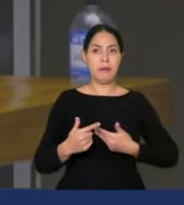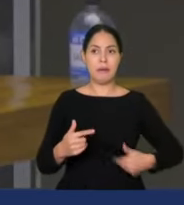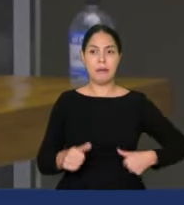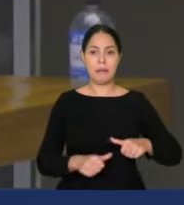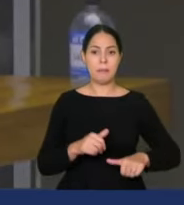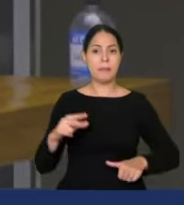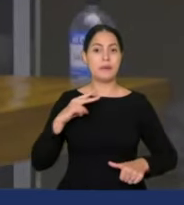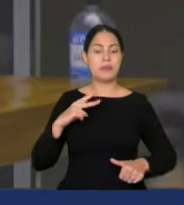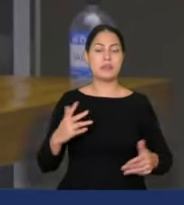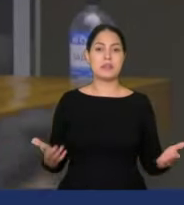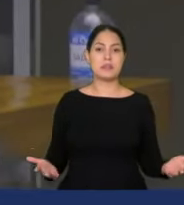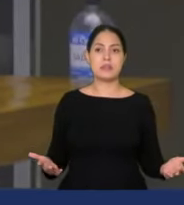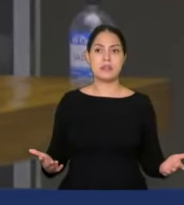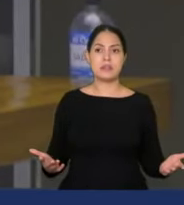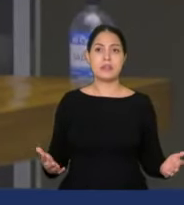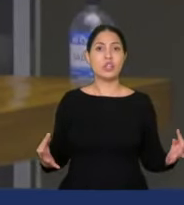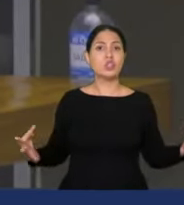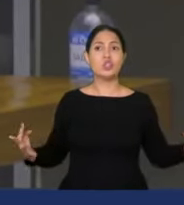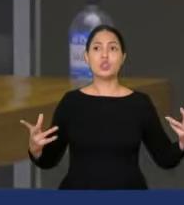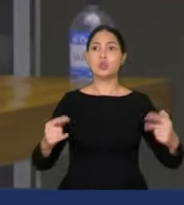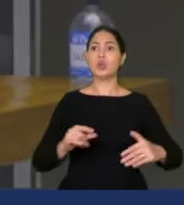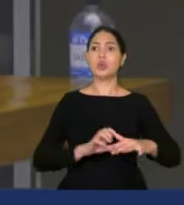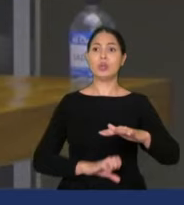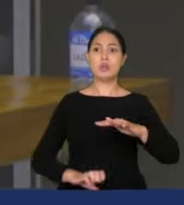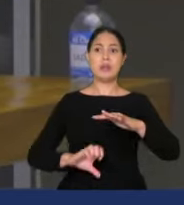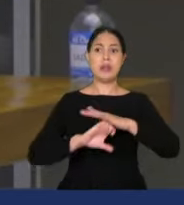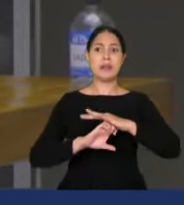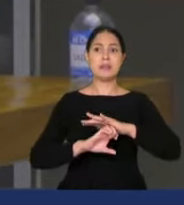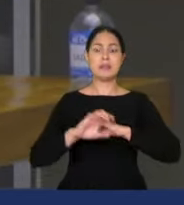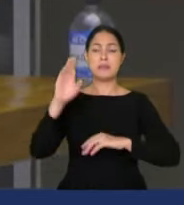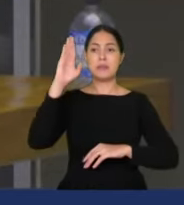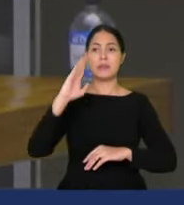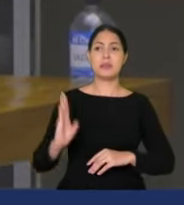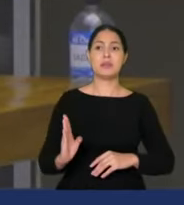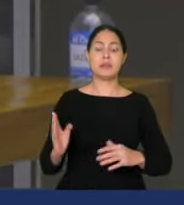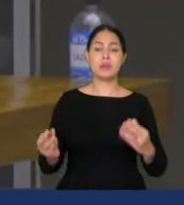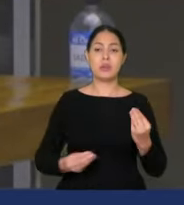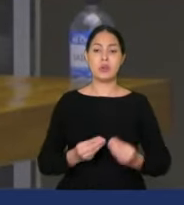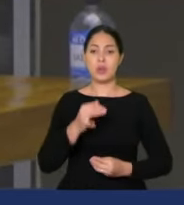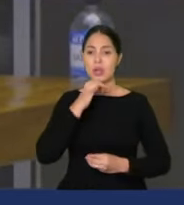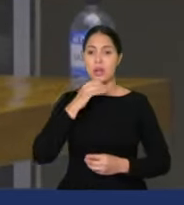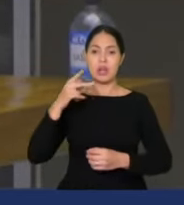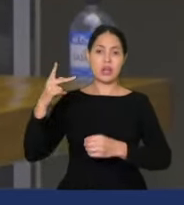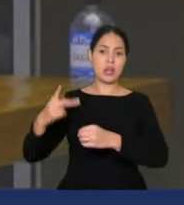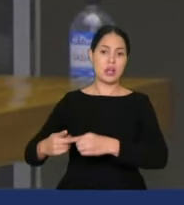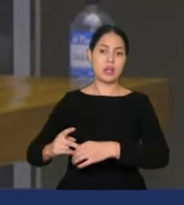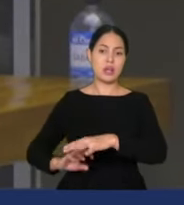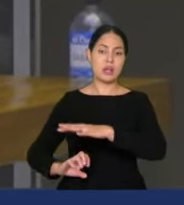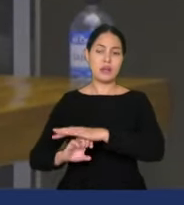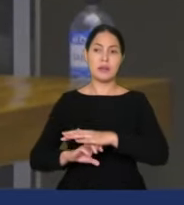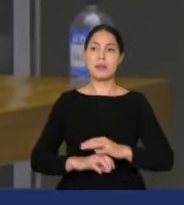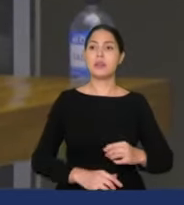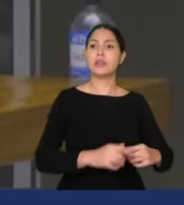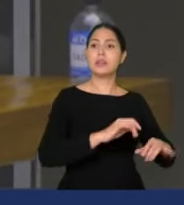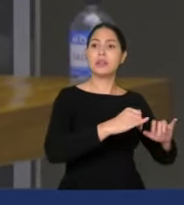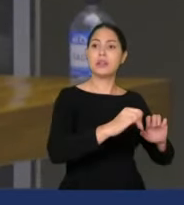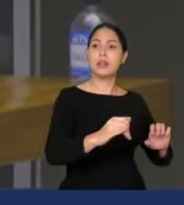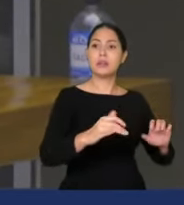das principais empresas nacionais, como Petrobras e Eletrobras. Isso é insano, isso é